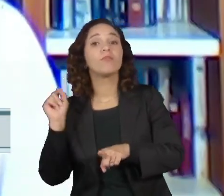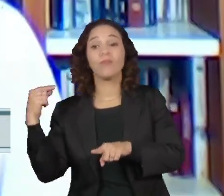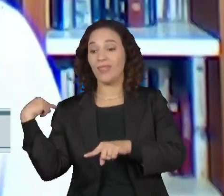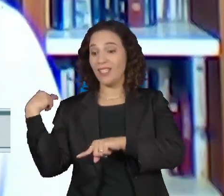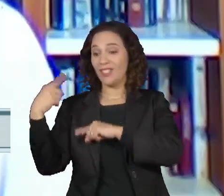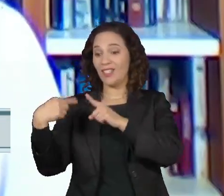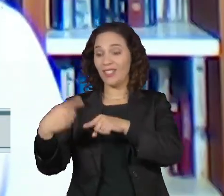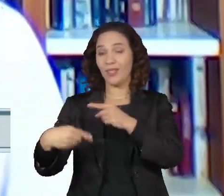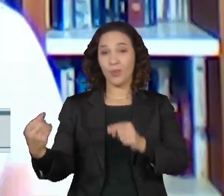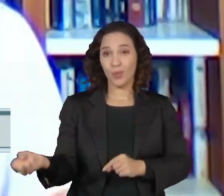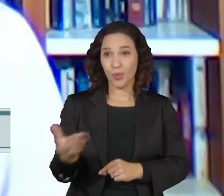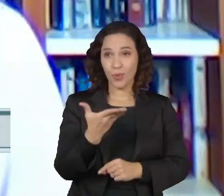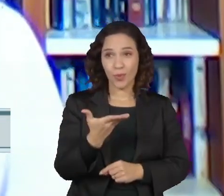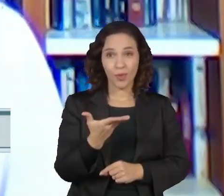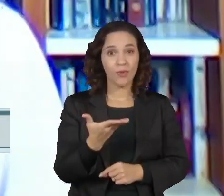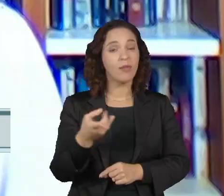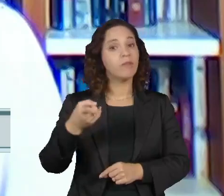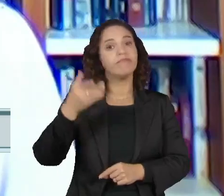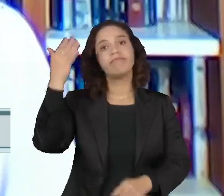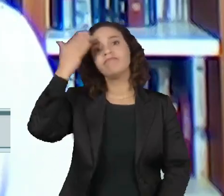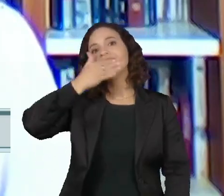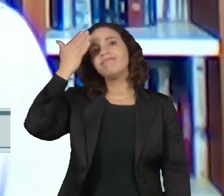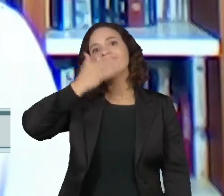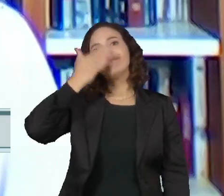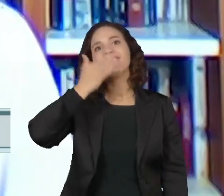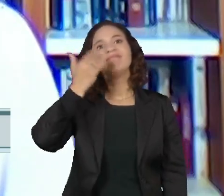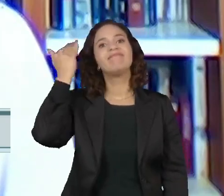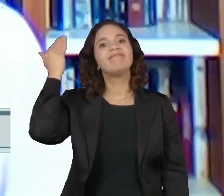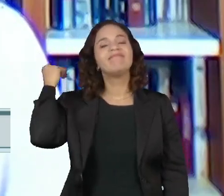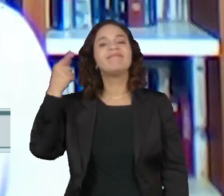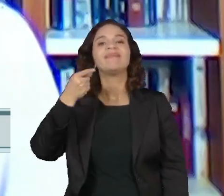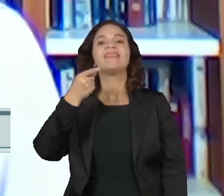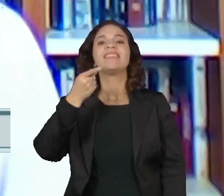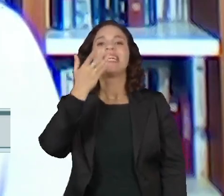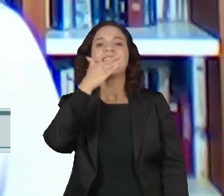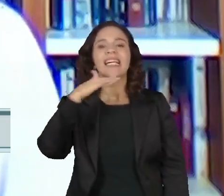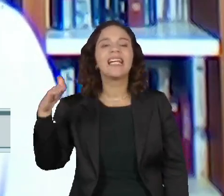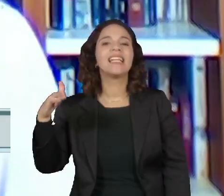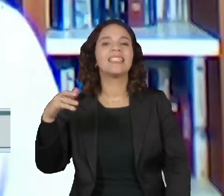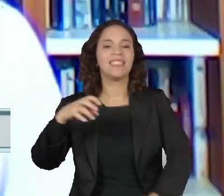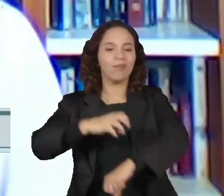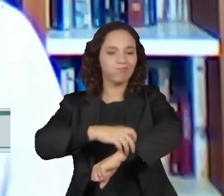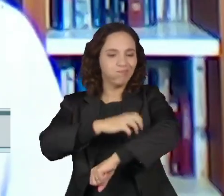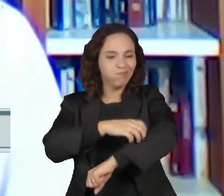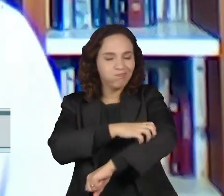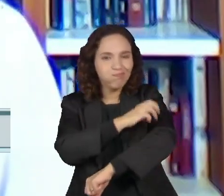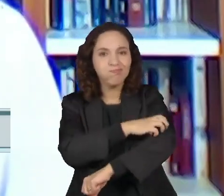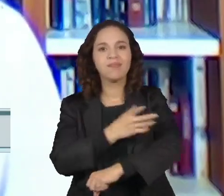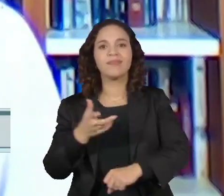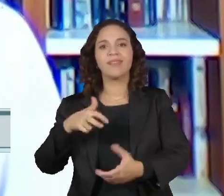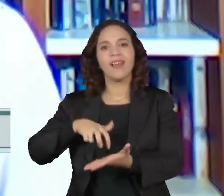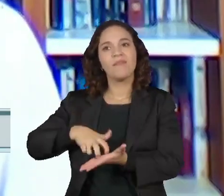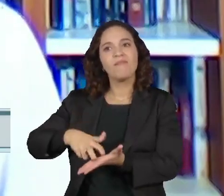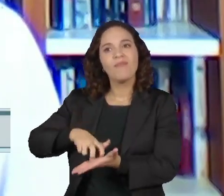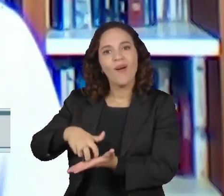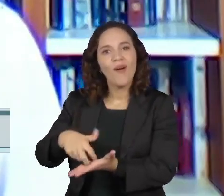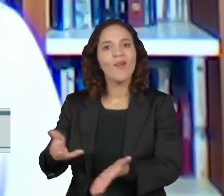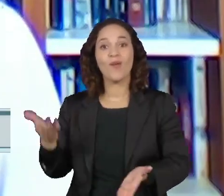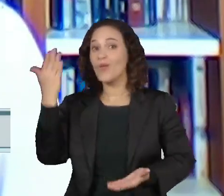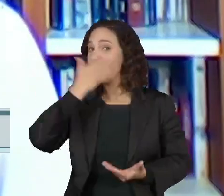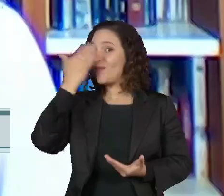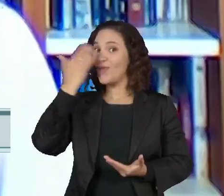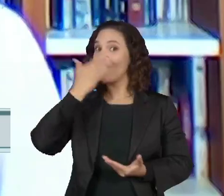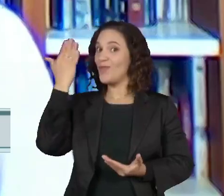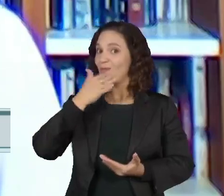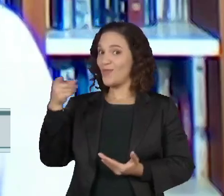geração nova que não viu lá atrás a poliomielite, o sarampo, a coqueluche, não viu que